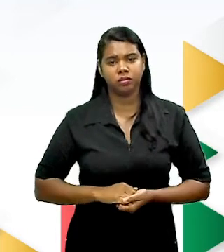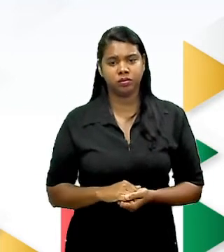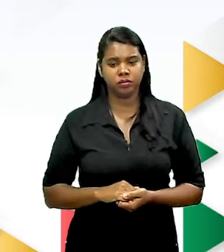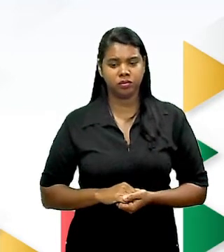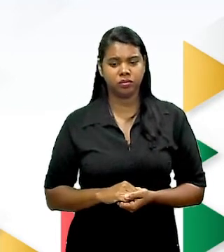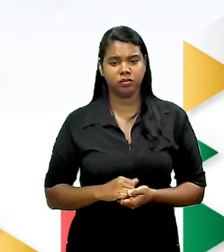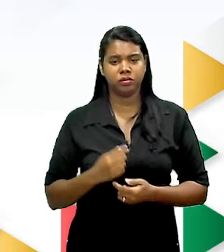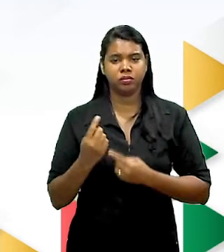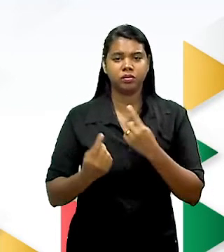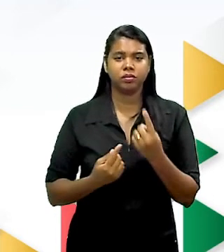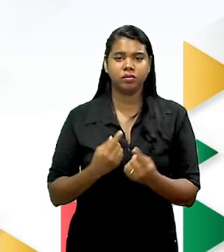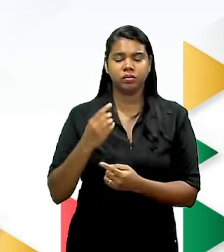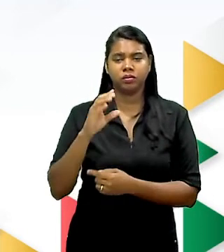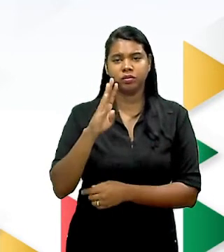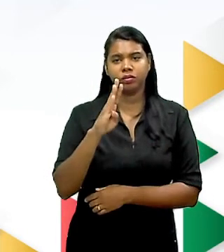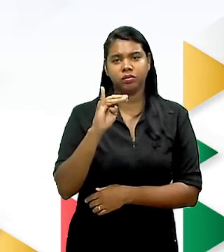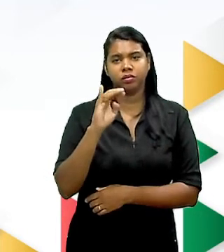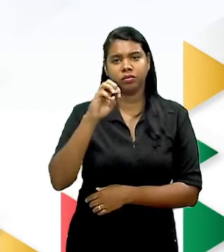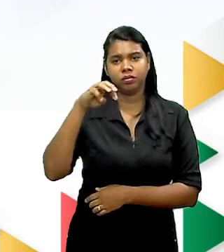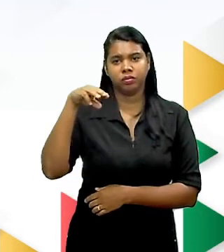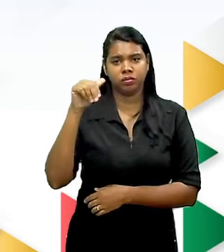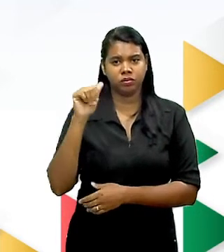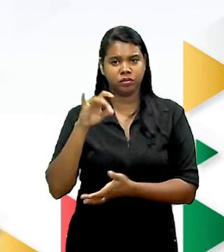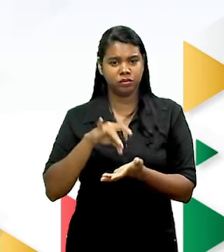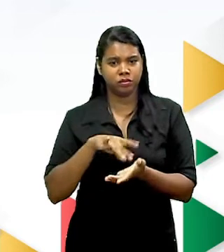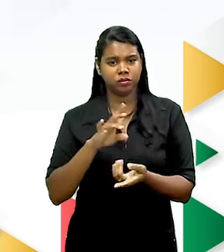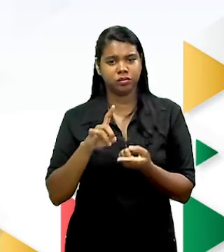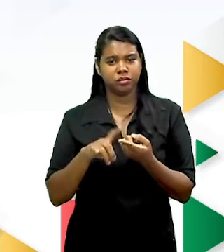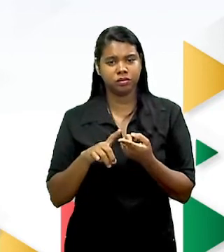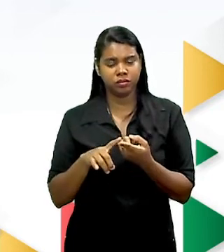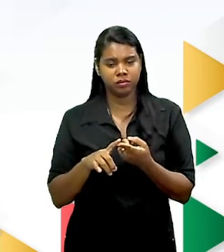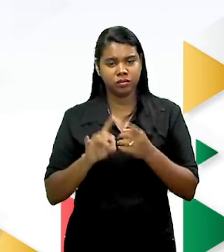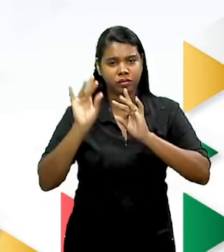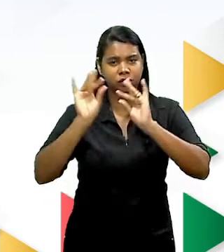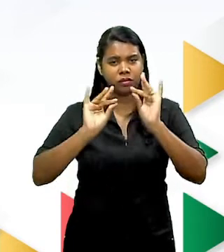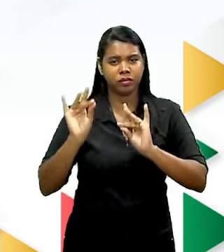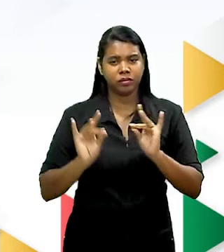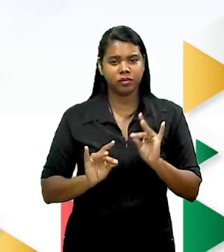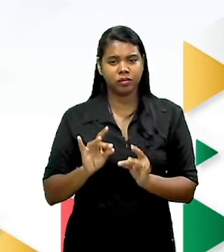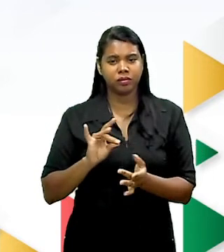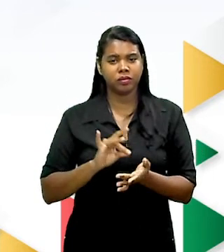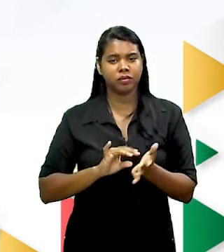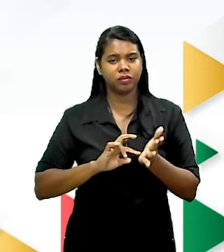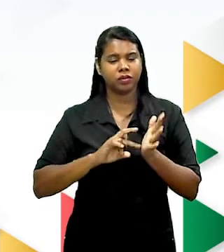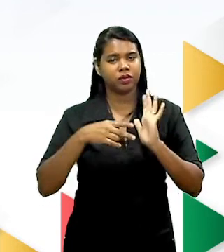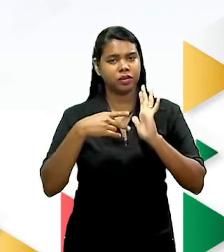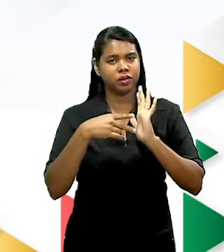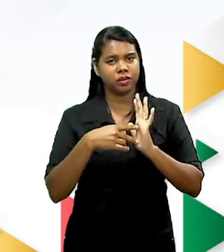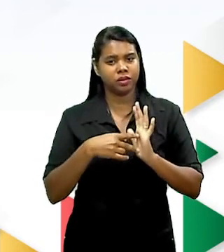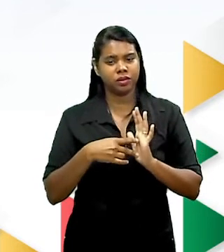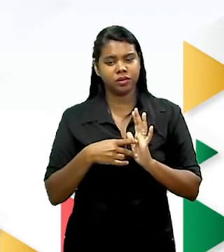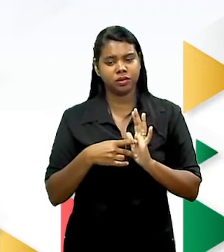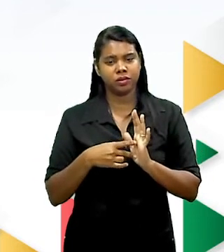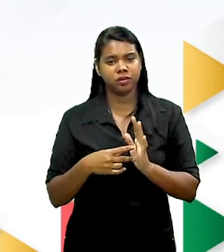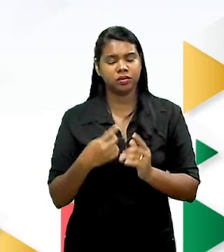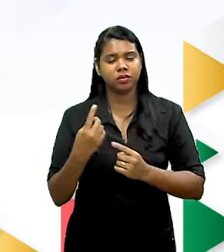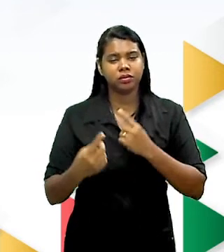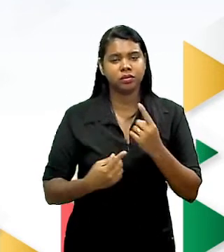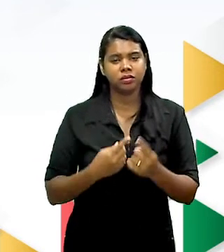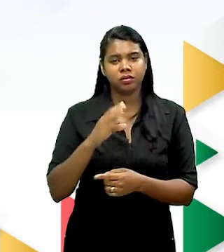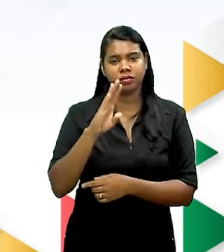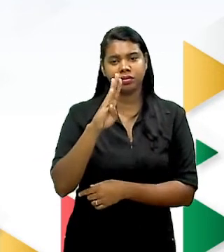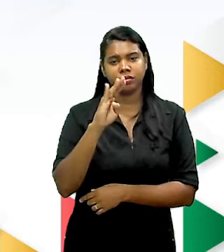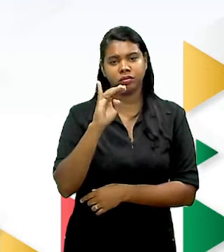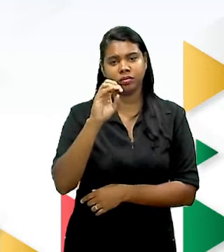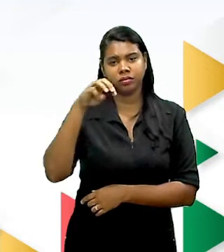cada bioma vai ter a sua fauna e sua flora específica. O que significa isso? Cada bioma, que é uma